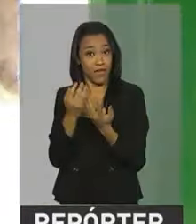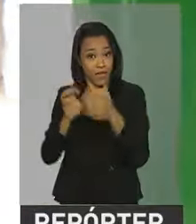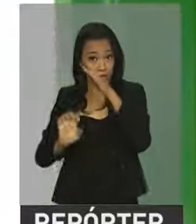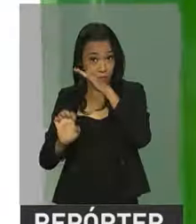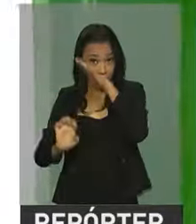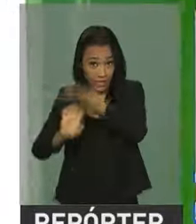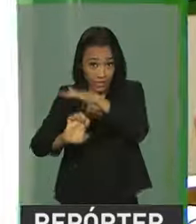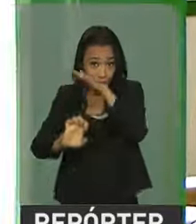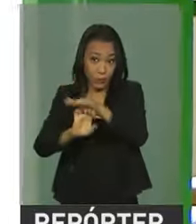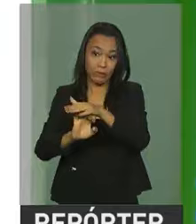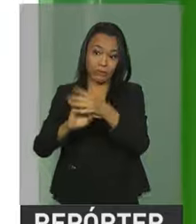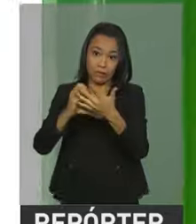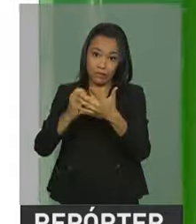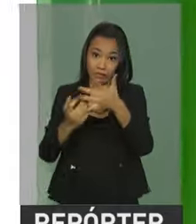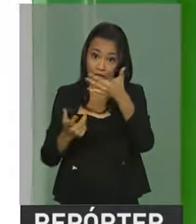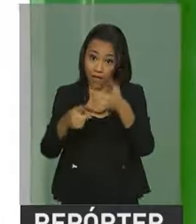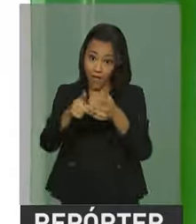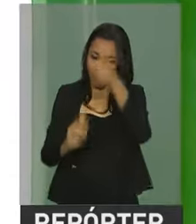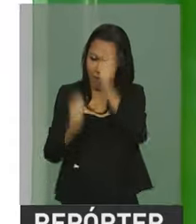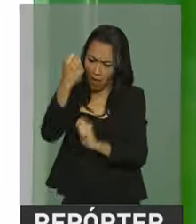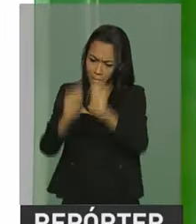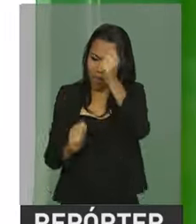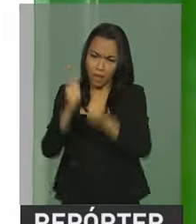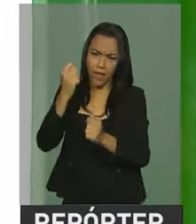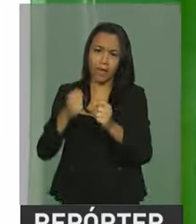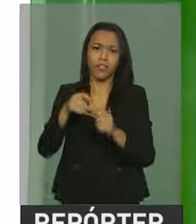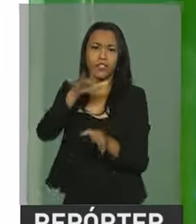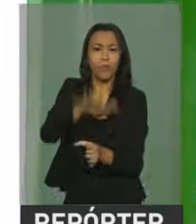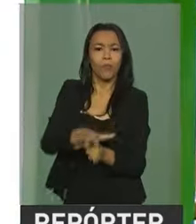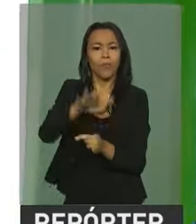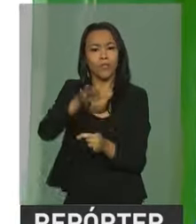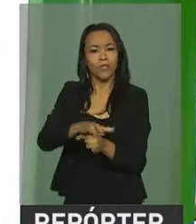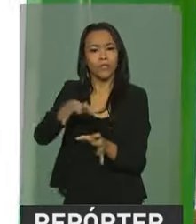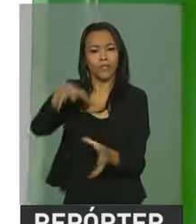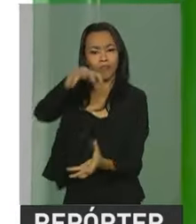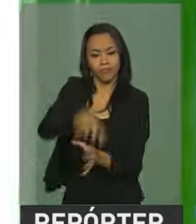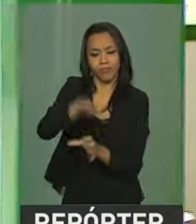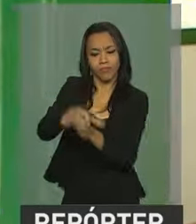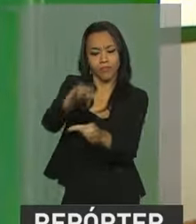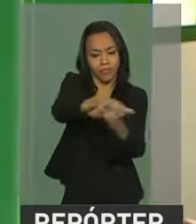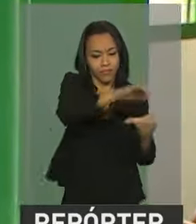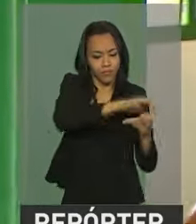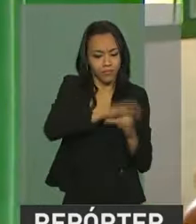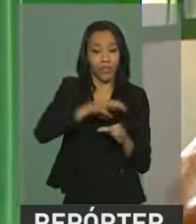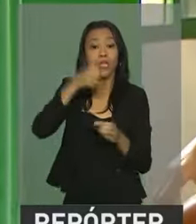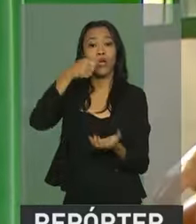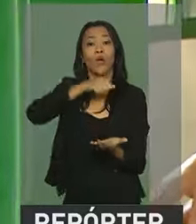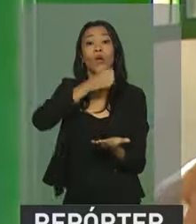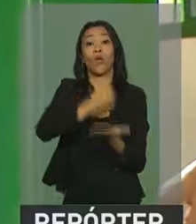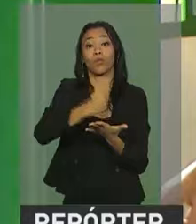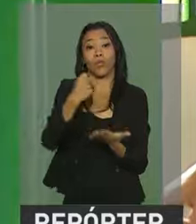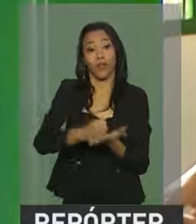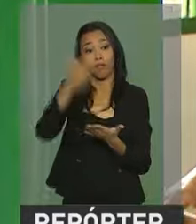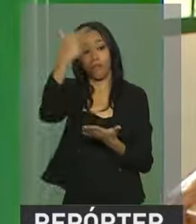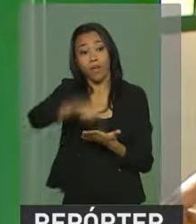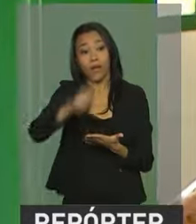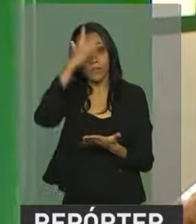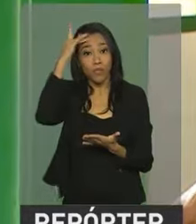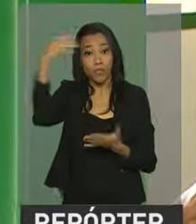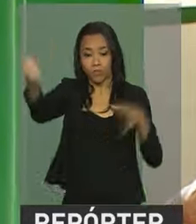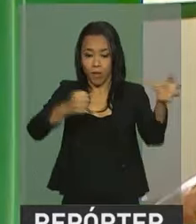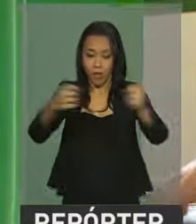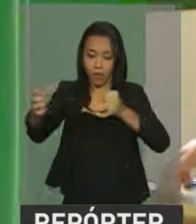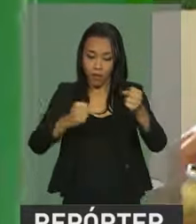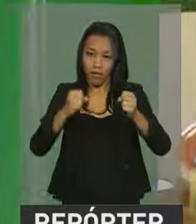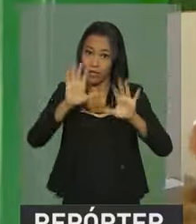agroindústria construíram Esta área de processamento contrataram mais gente e tiveram que cuidar da embalagem